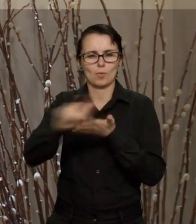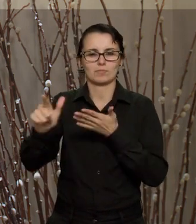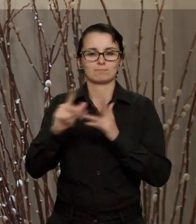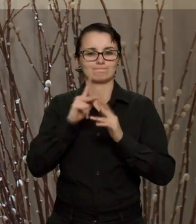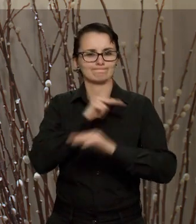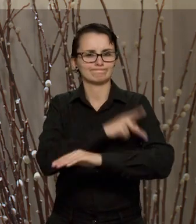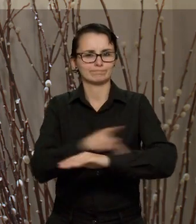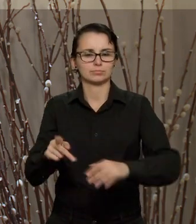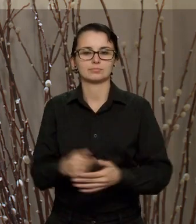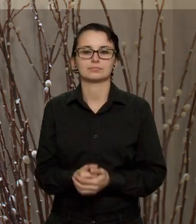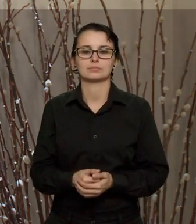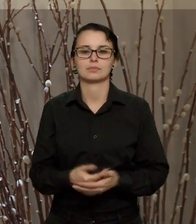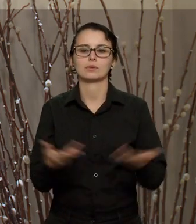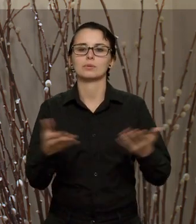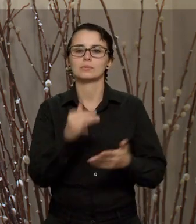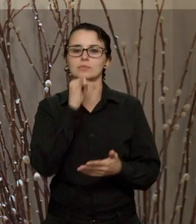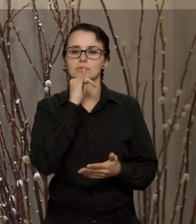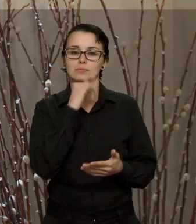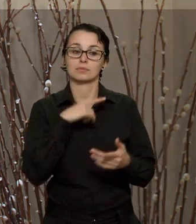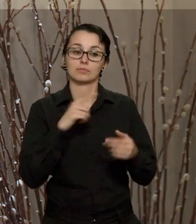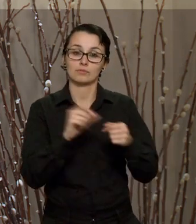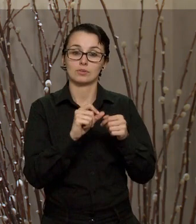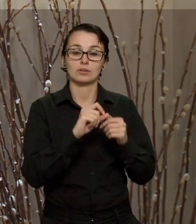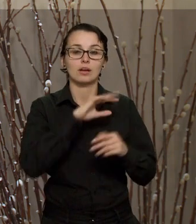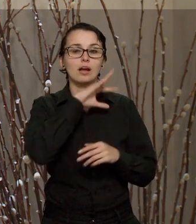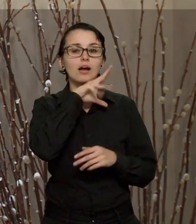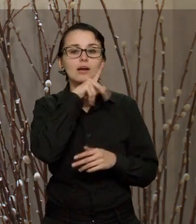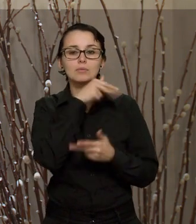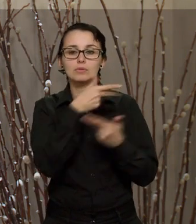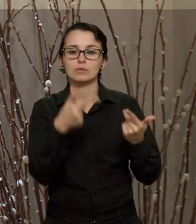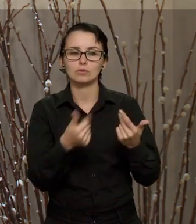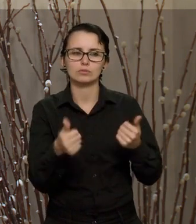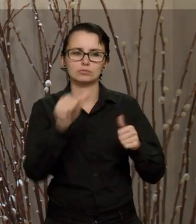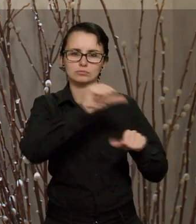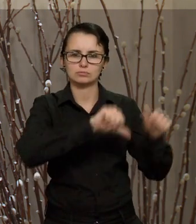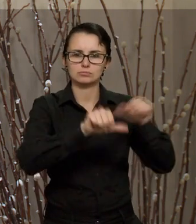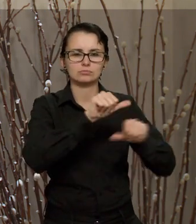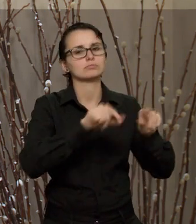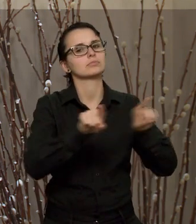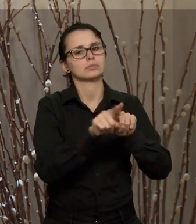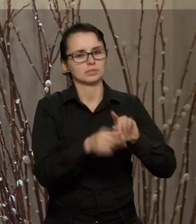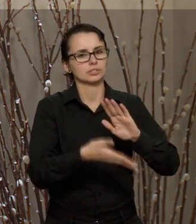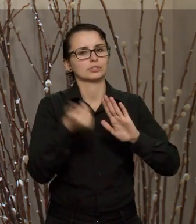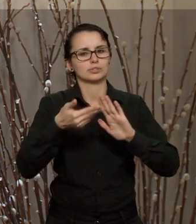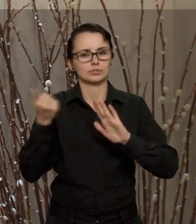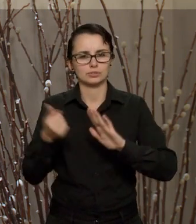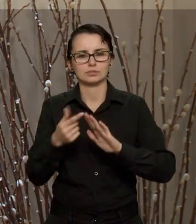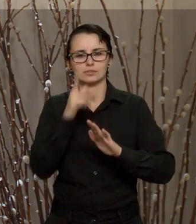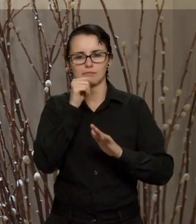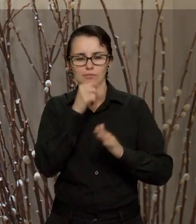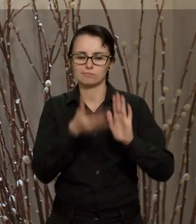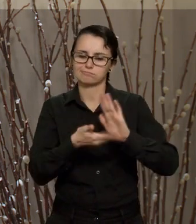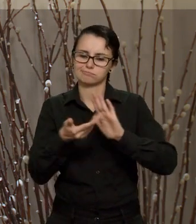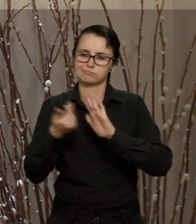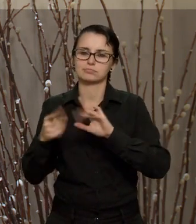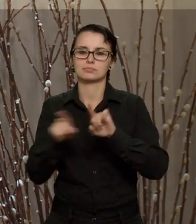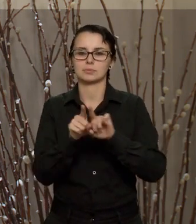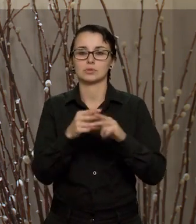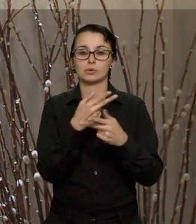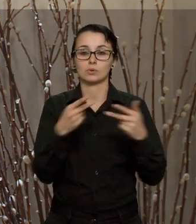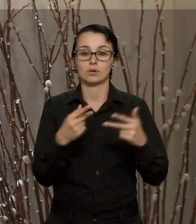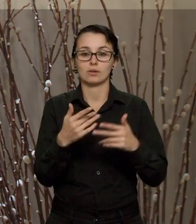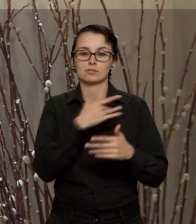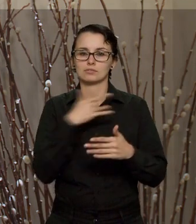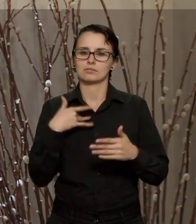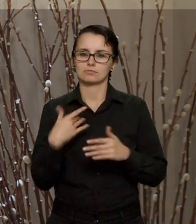para a dessedentação de animais também deve ser isenta de substâncias químicas e organismos prejudiciais à